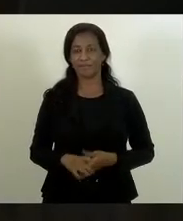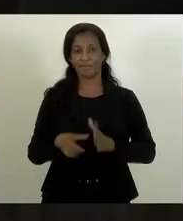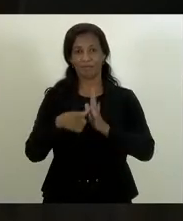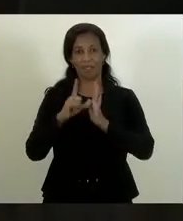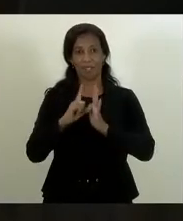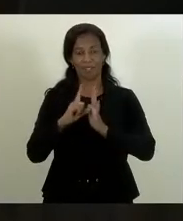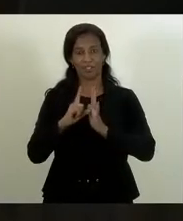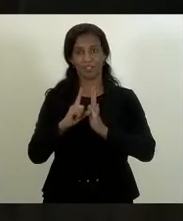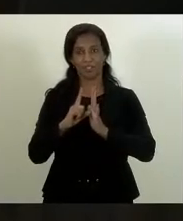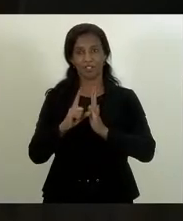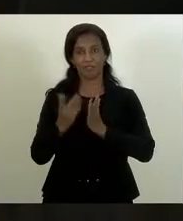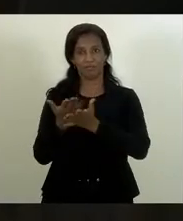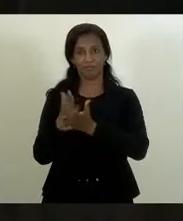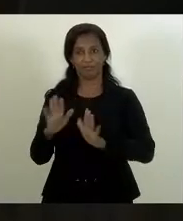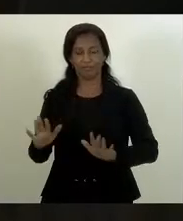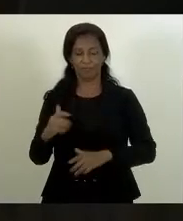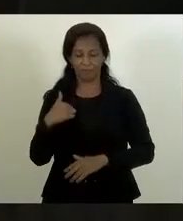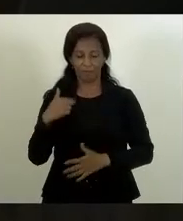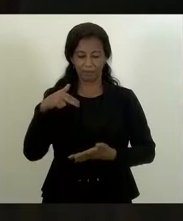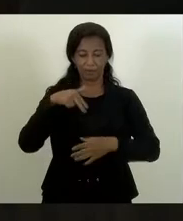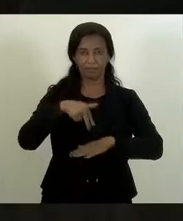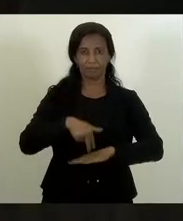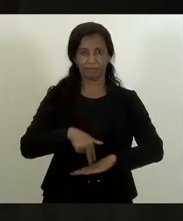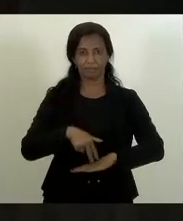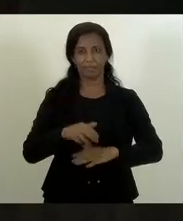encerrar, eu quero aqui,